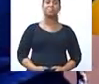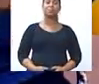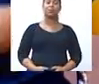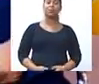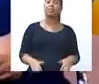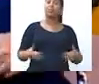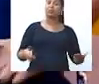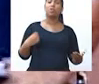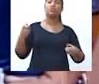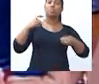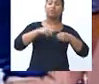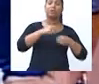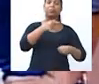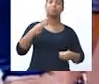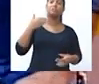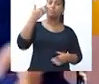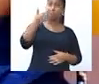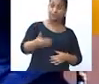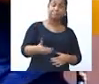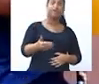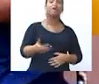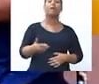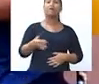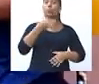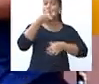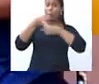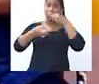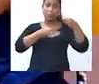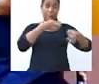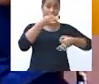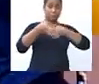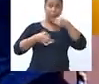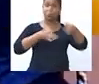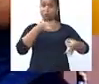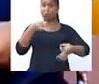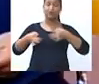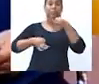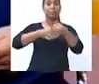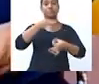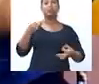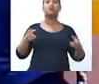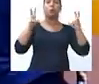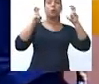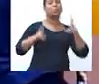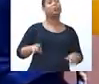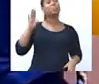E a gente volta semana que vem com um Ponto de Vista, trazendo mais um assunto